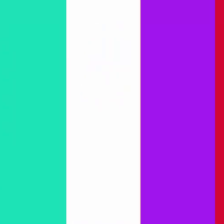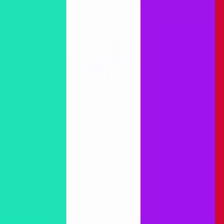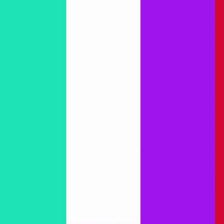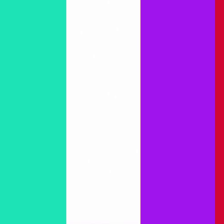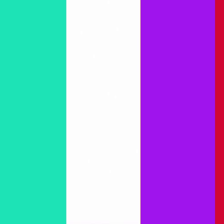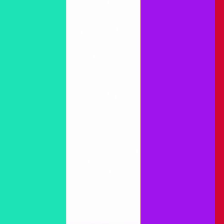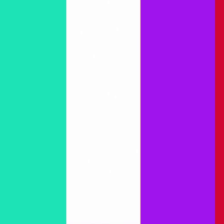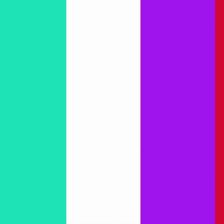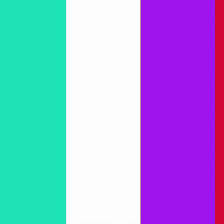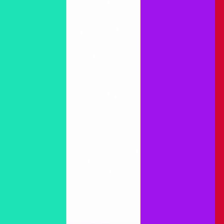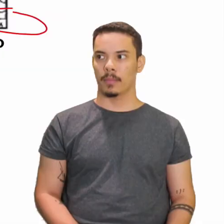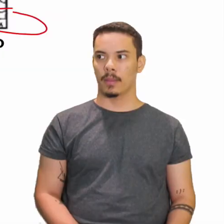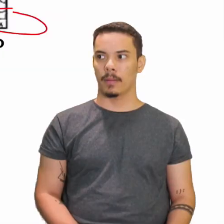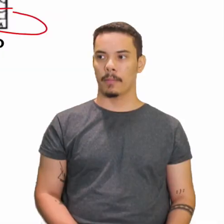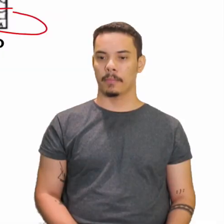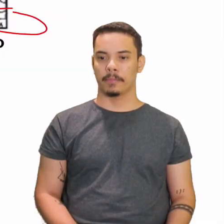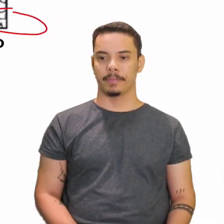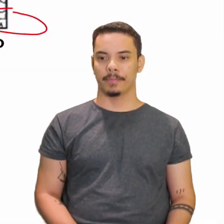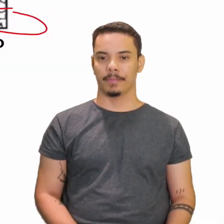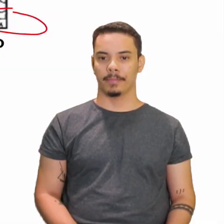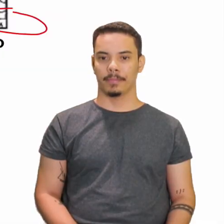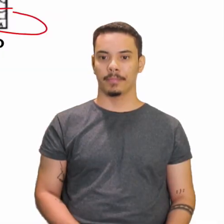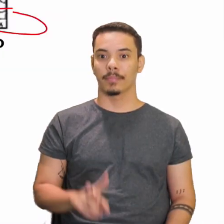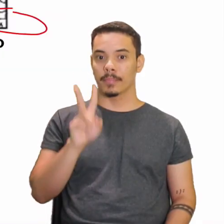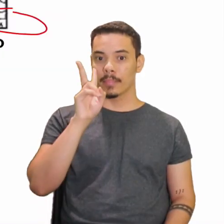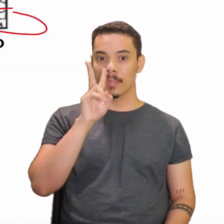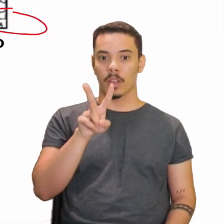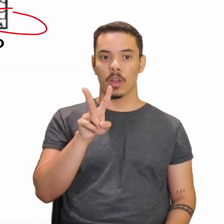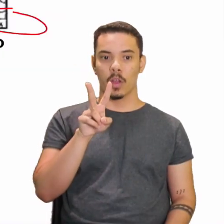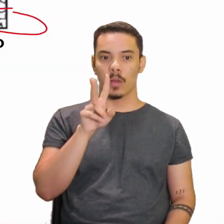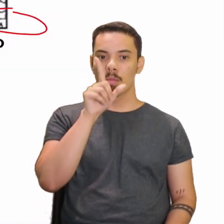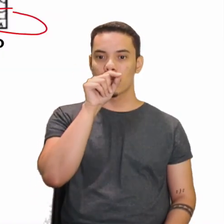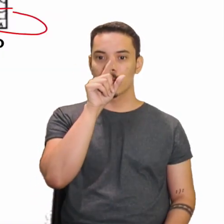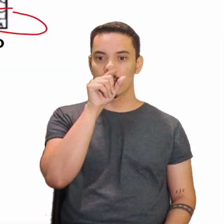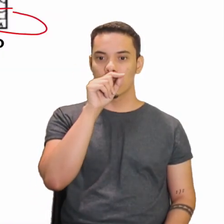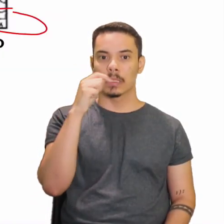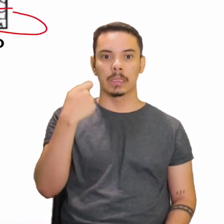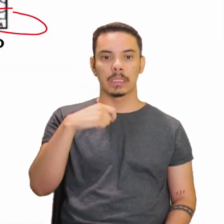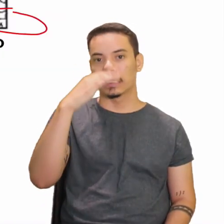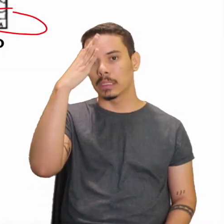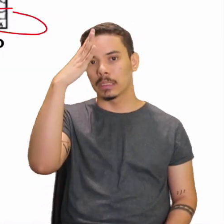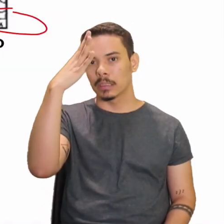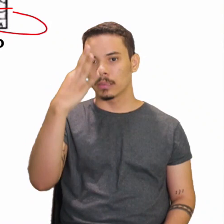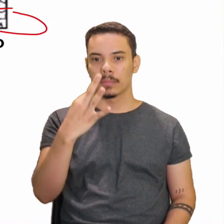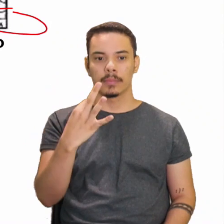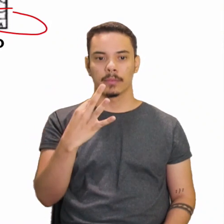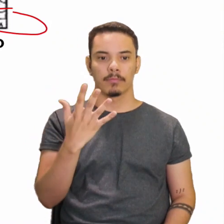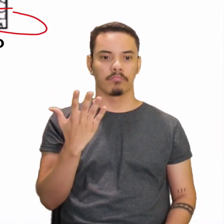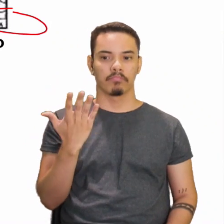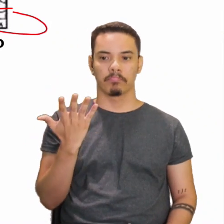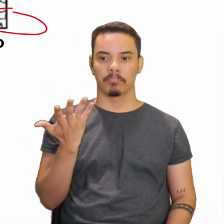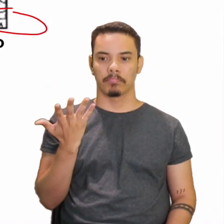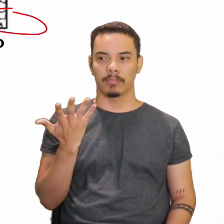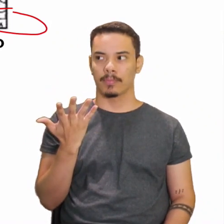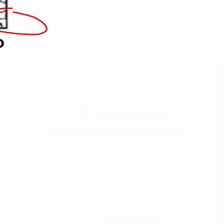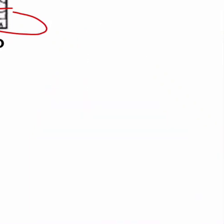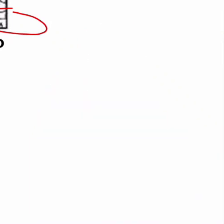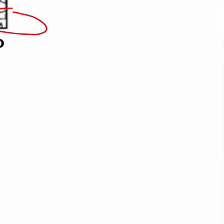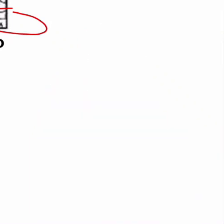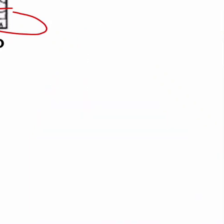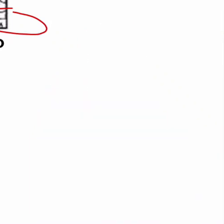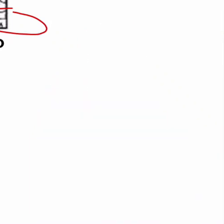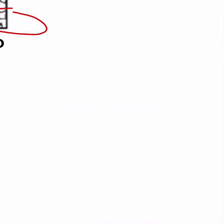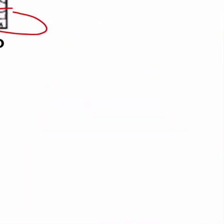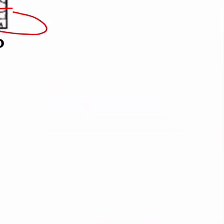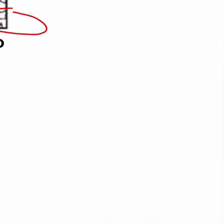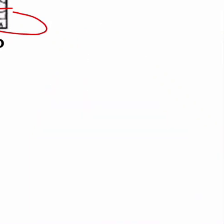o passarinho. Mas assim, olha o passarinho, olha a interpretação do Chico. Bom, ele tá olhando o quê, gente?